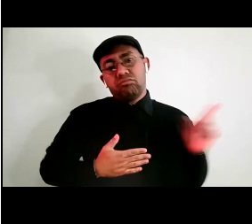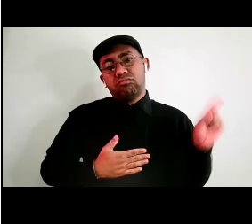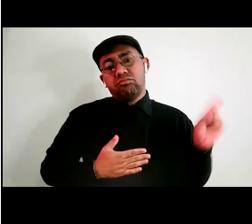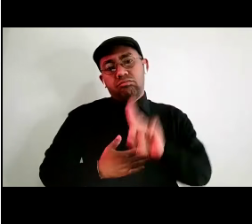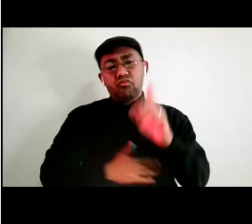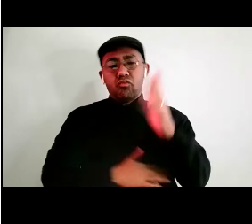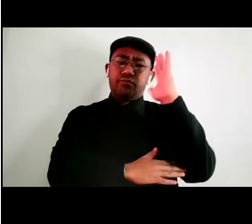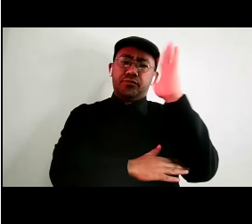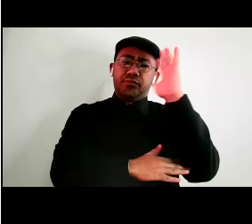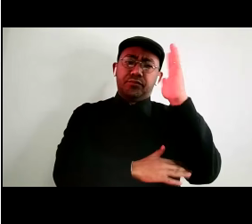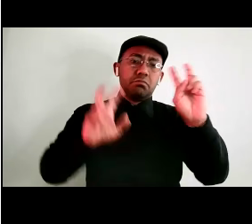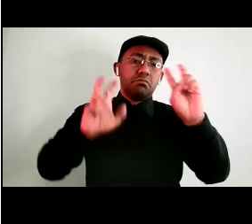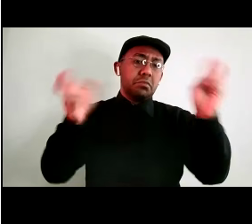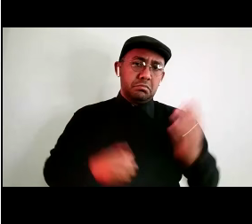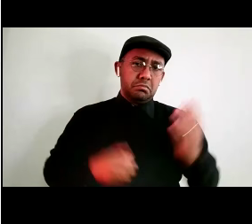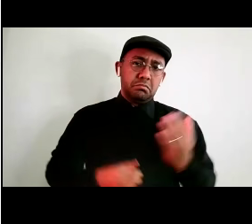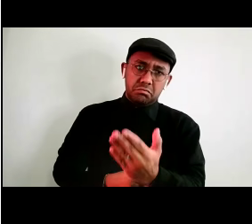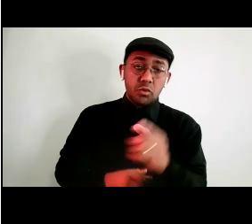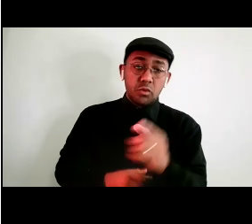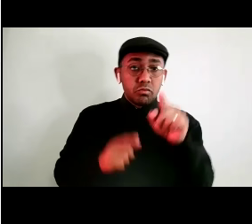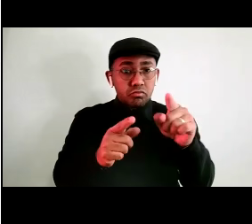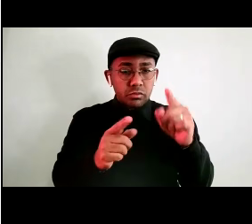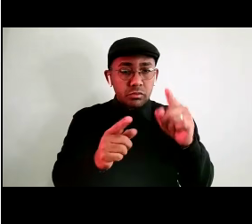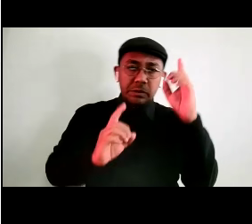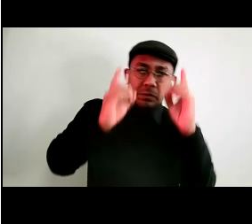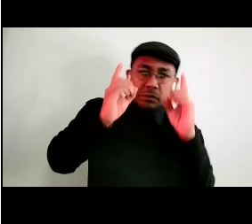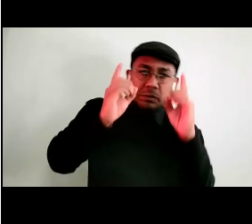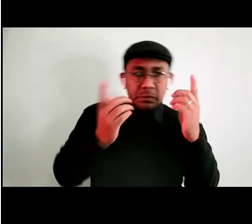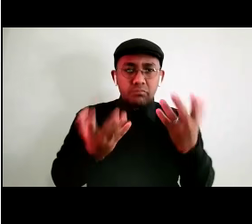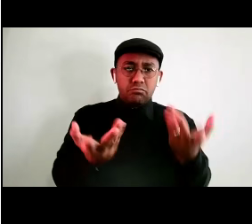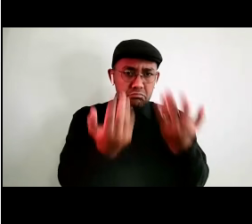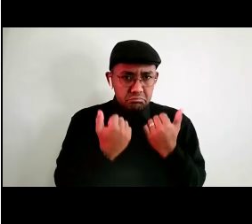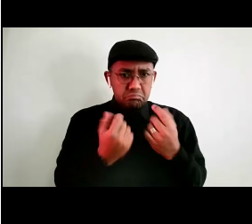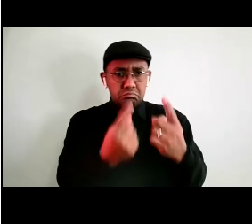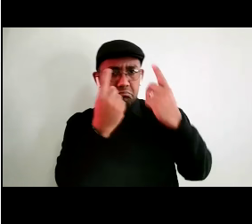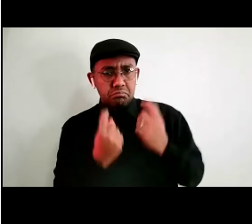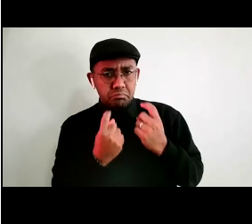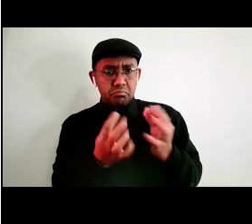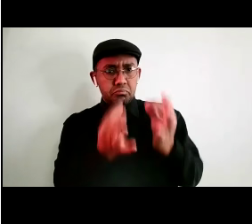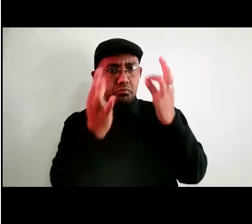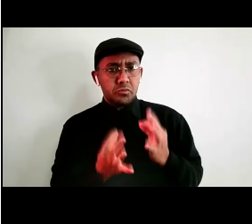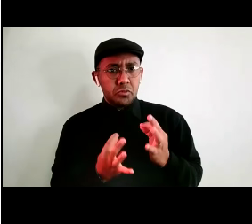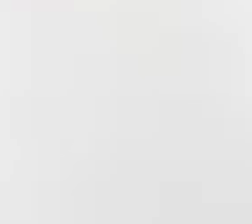Isso é tudo da minha parte, Alex. Eu fico atenta a qualquer pergunta.